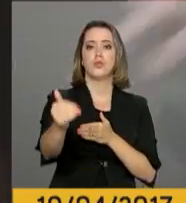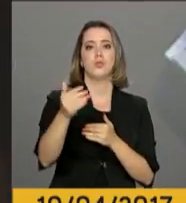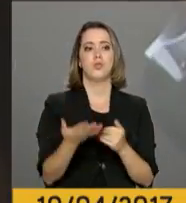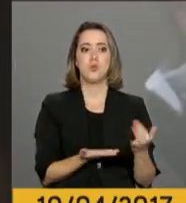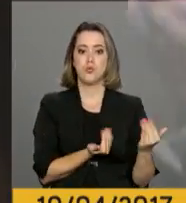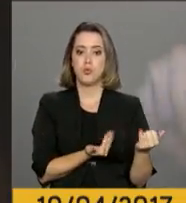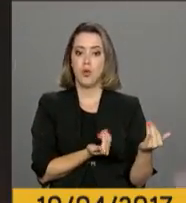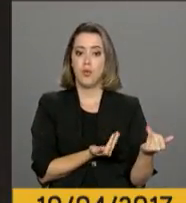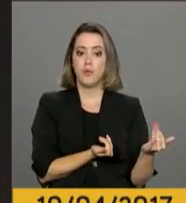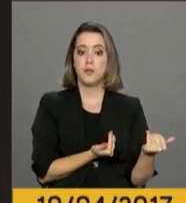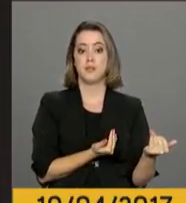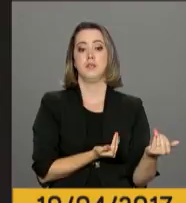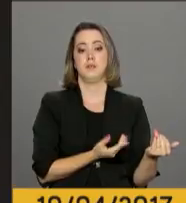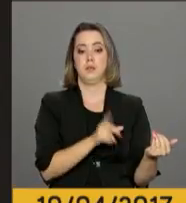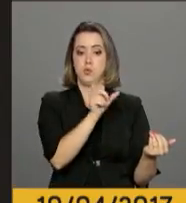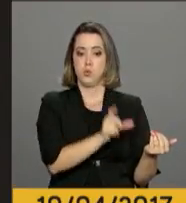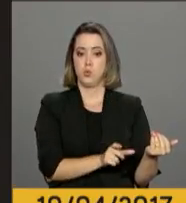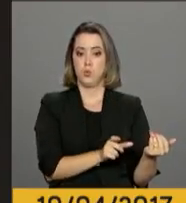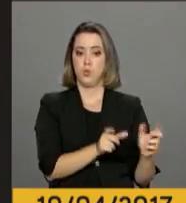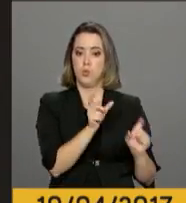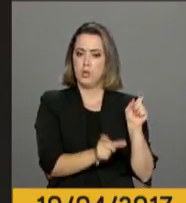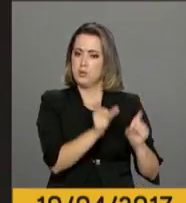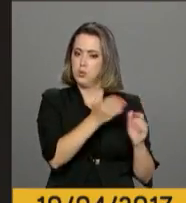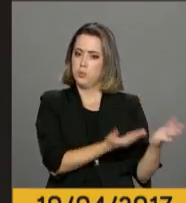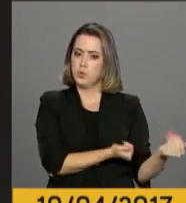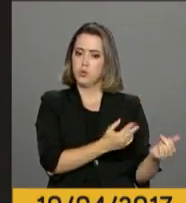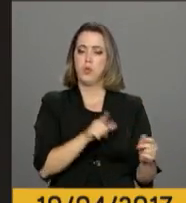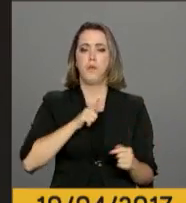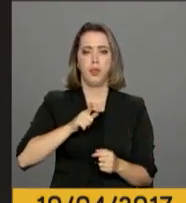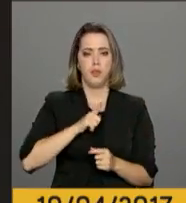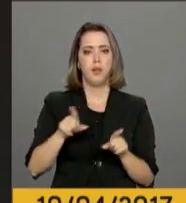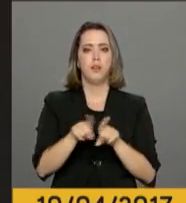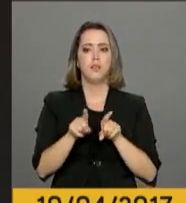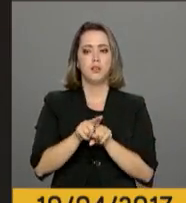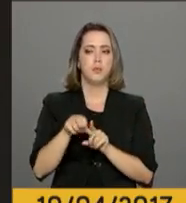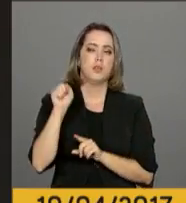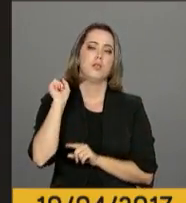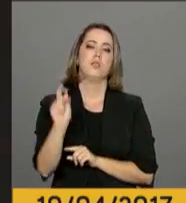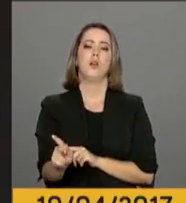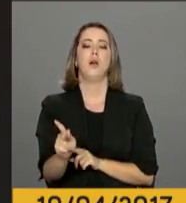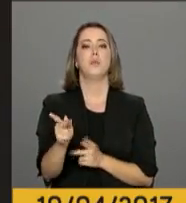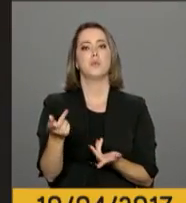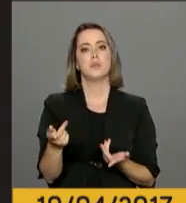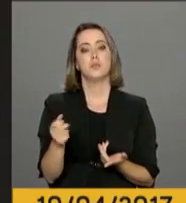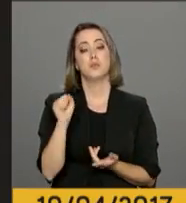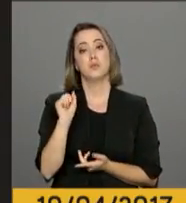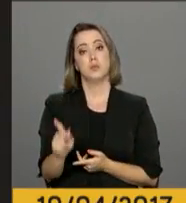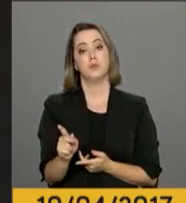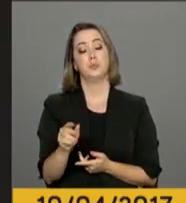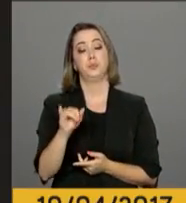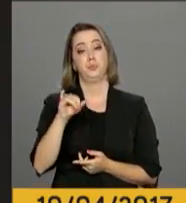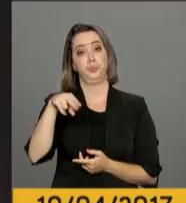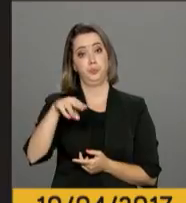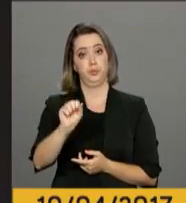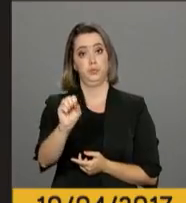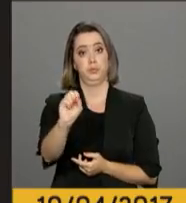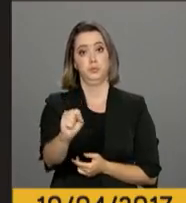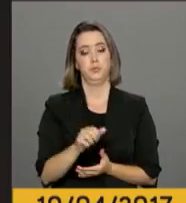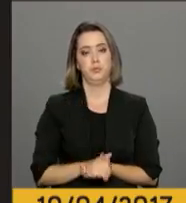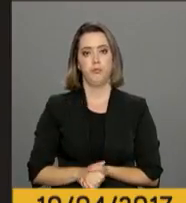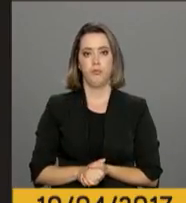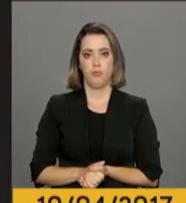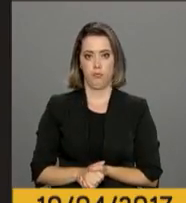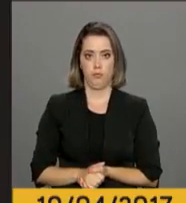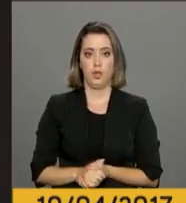jovens, no futuro, possam também desfrutar de uma adequada pensão previdenciária.